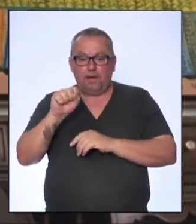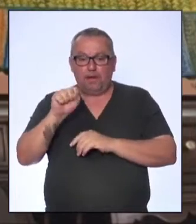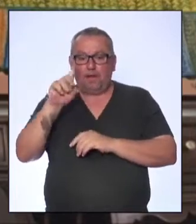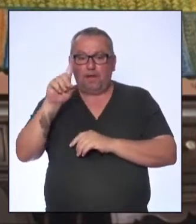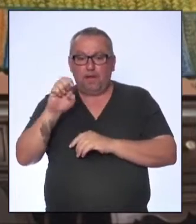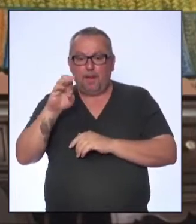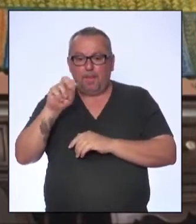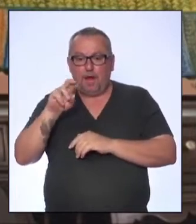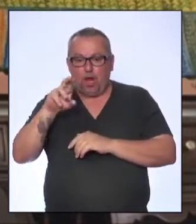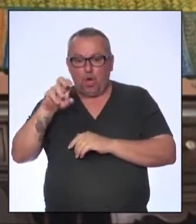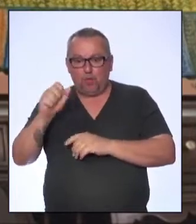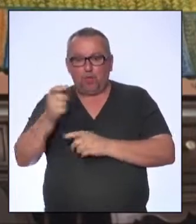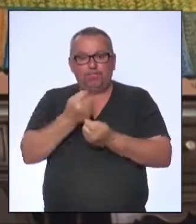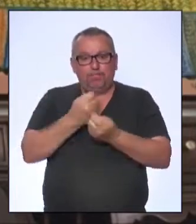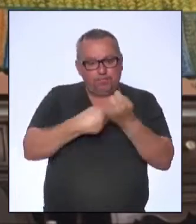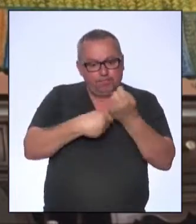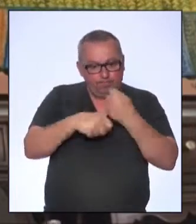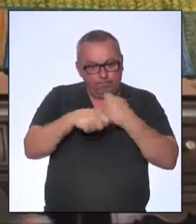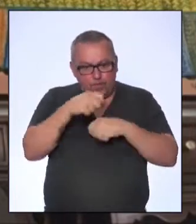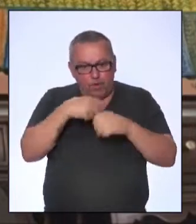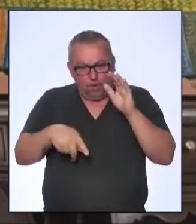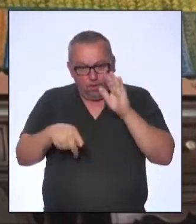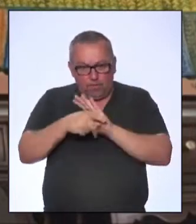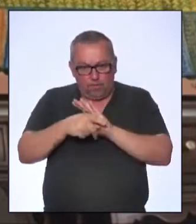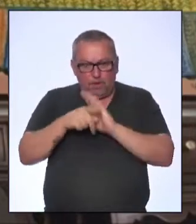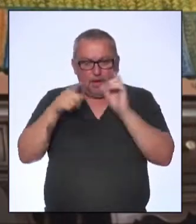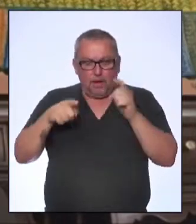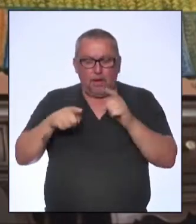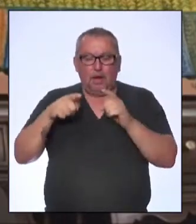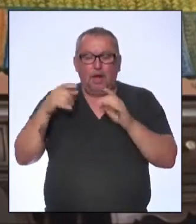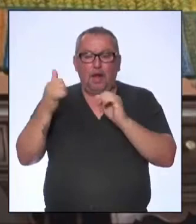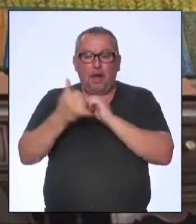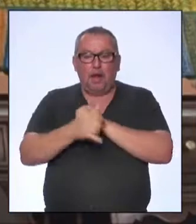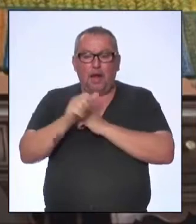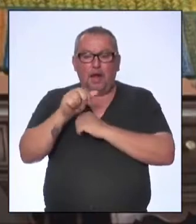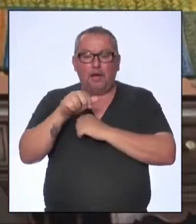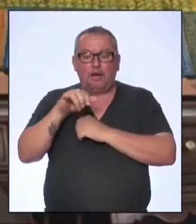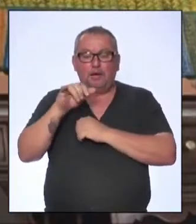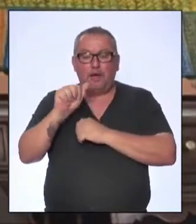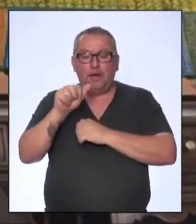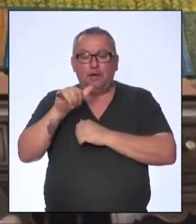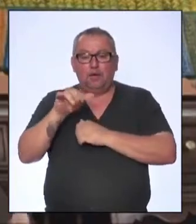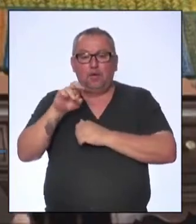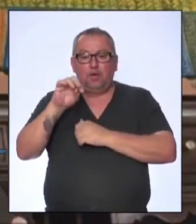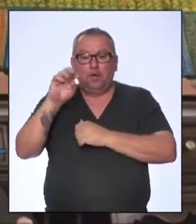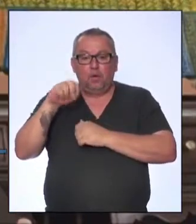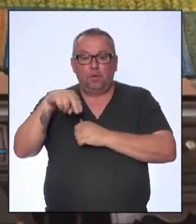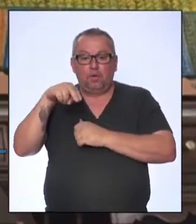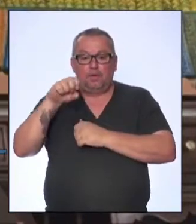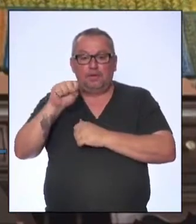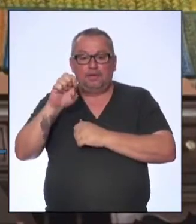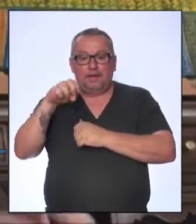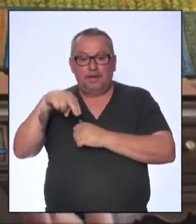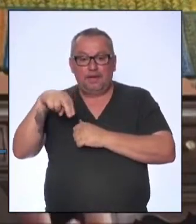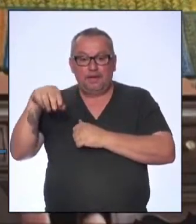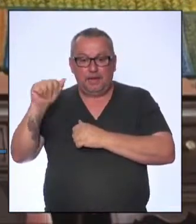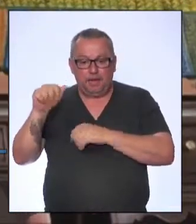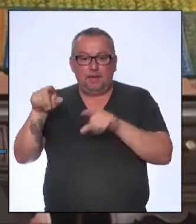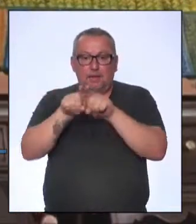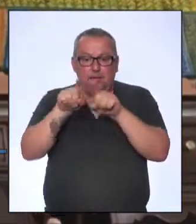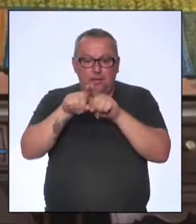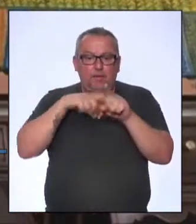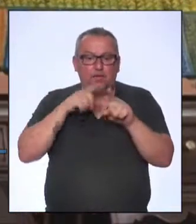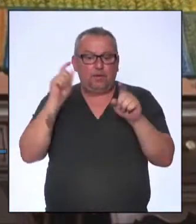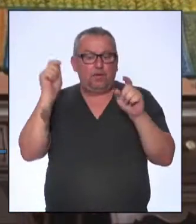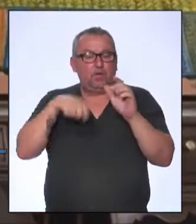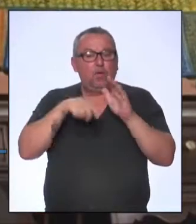do Instituto Ayrton Senna, ele fez uma pesquisa há uns 5 anos para ver a percepção que os professores tinham das